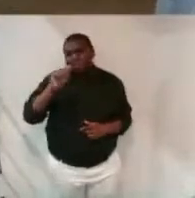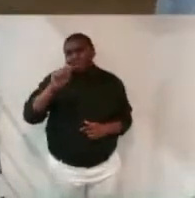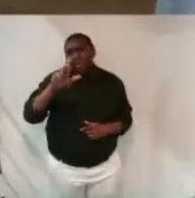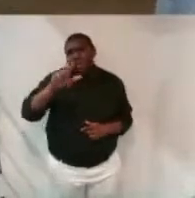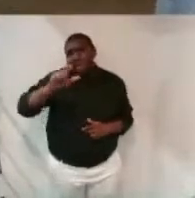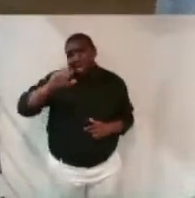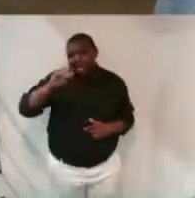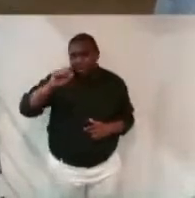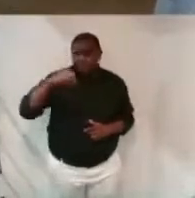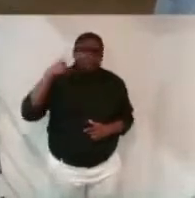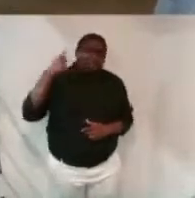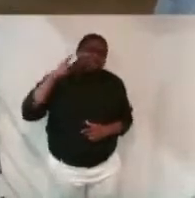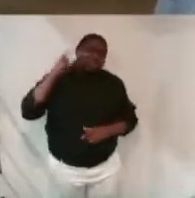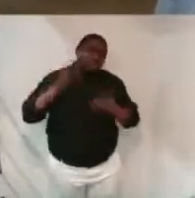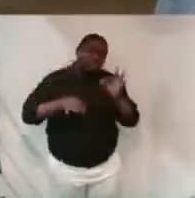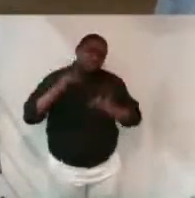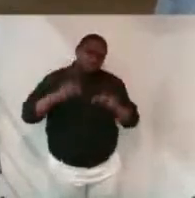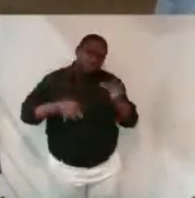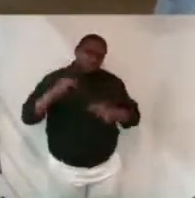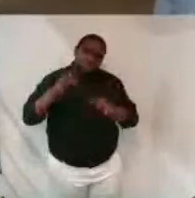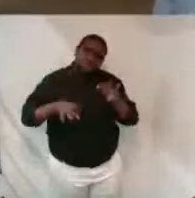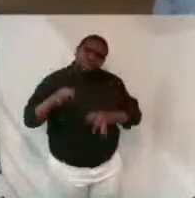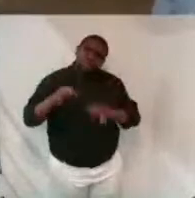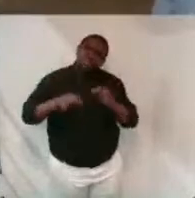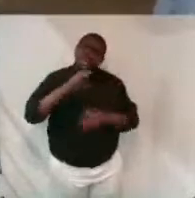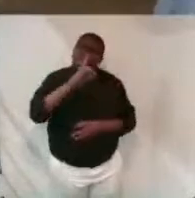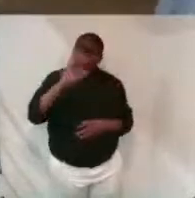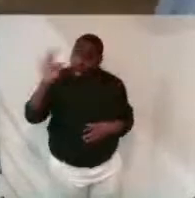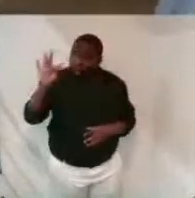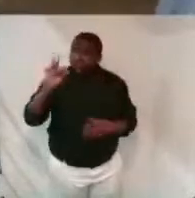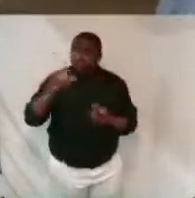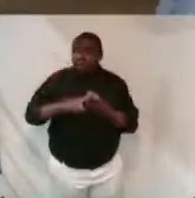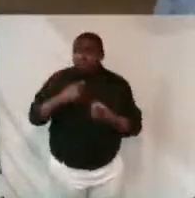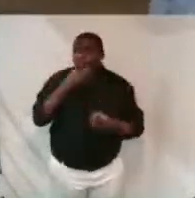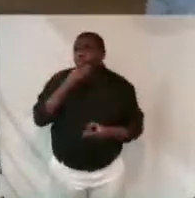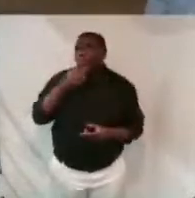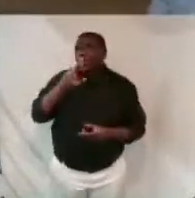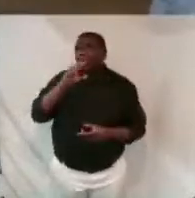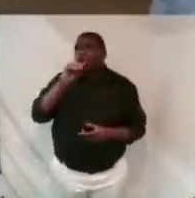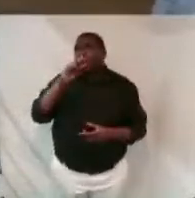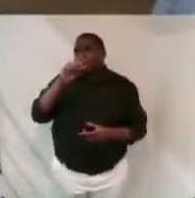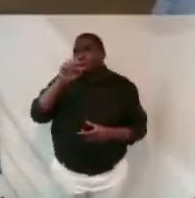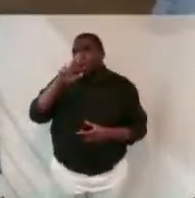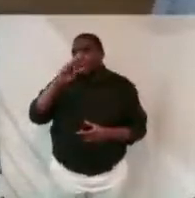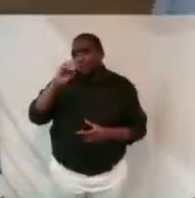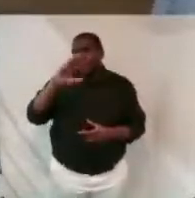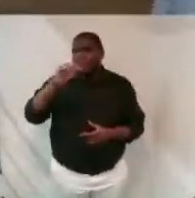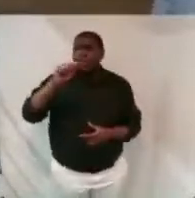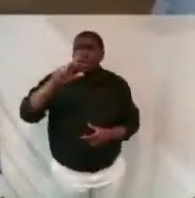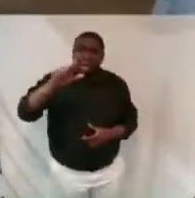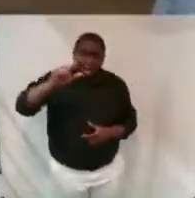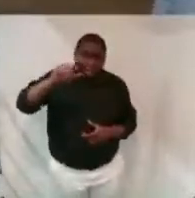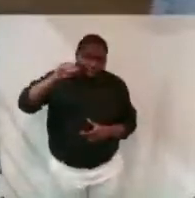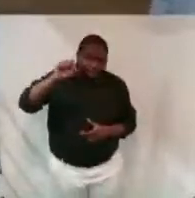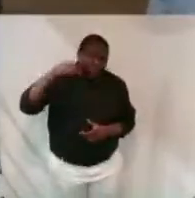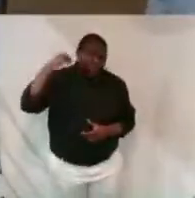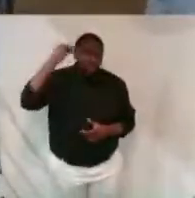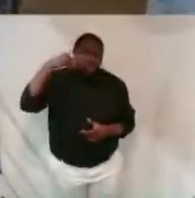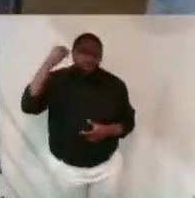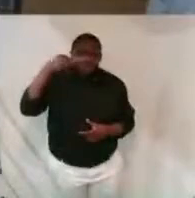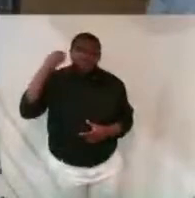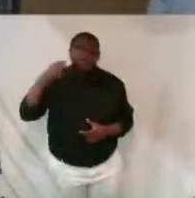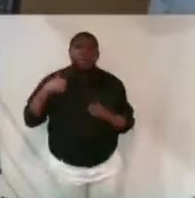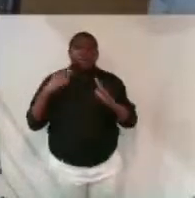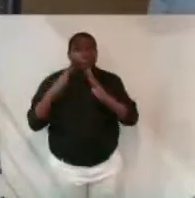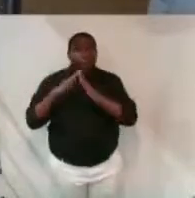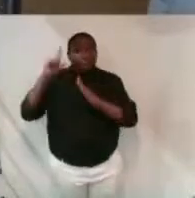justiça do Ministério Público do Distrito Federal e Territórios. E o doutor Roberto Carlos também, com sua vasta experiência na temática conhecida lá, que eu moro em